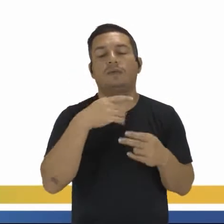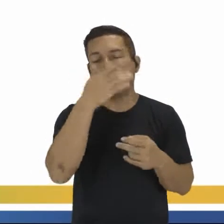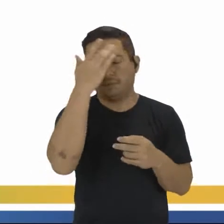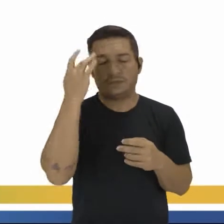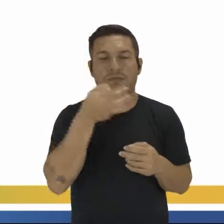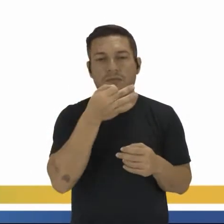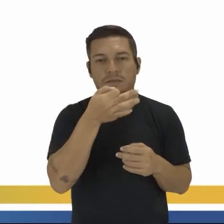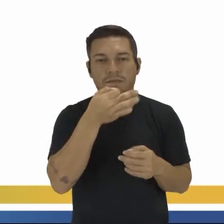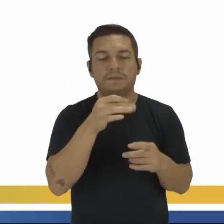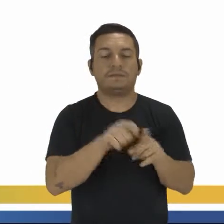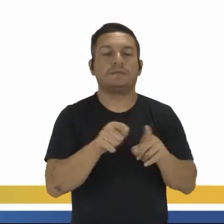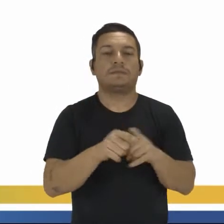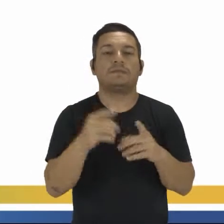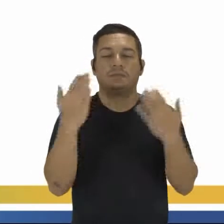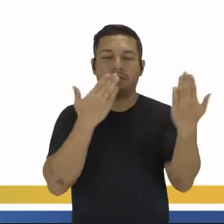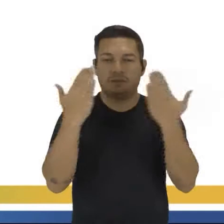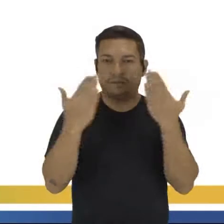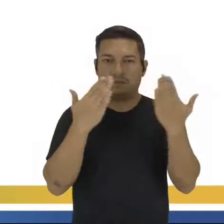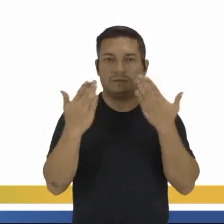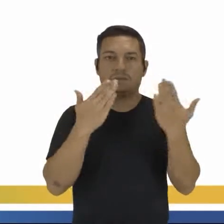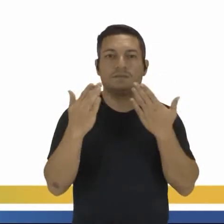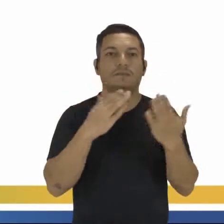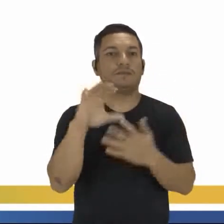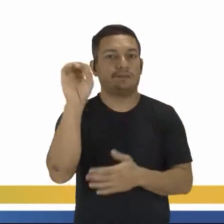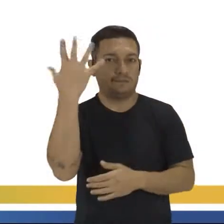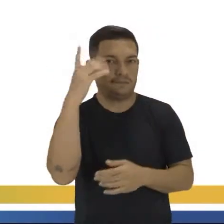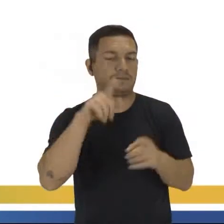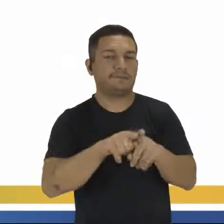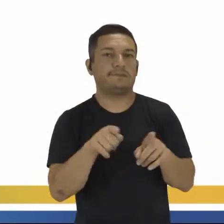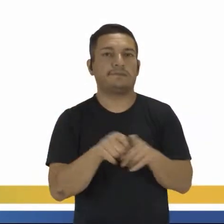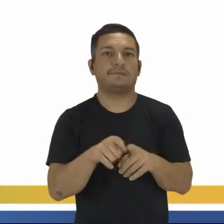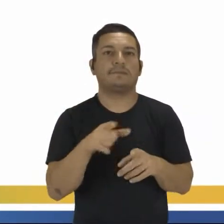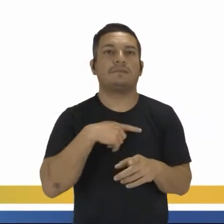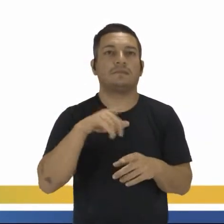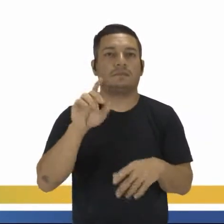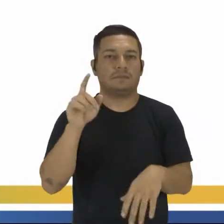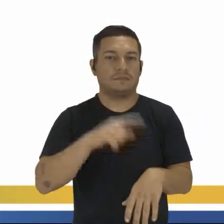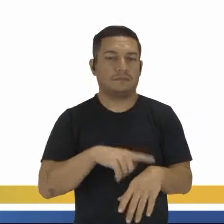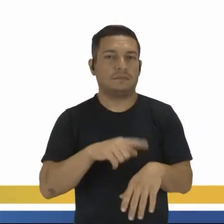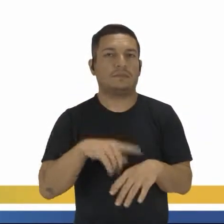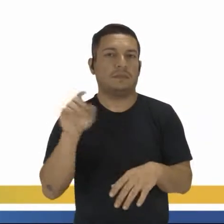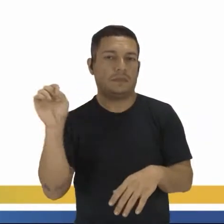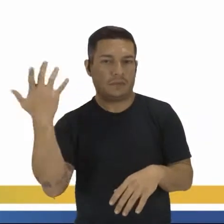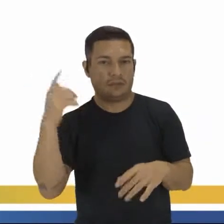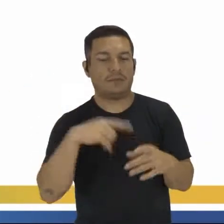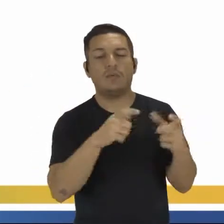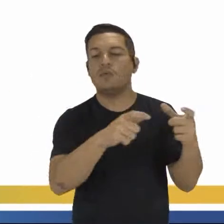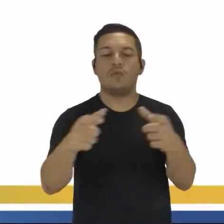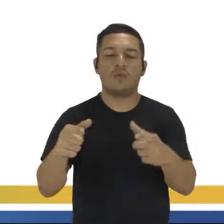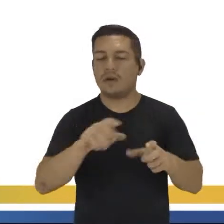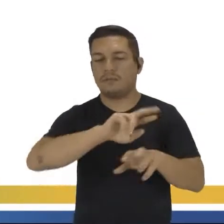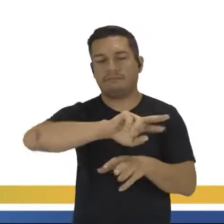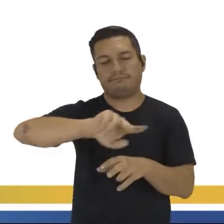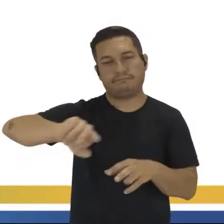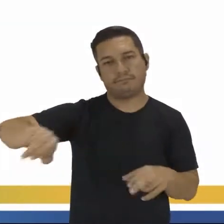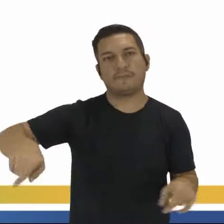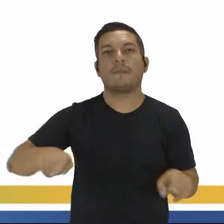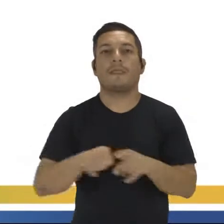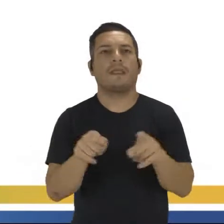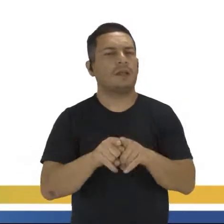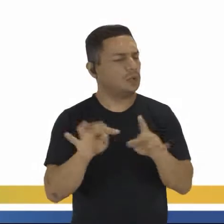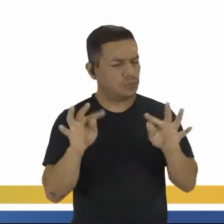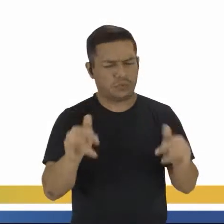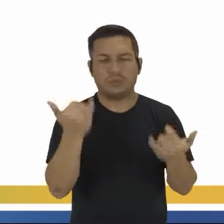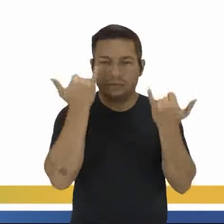alusões históricas, comparações entre fatos, situações, épocas ou lugares distintos. Todos